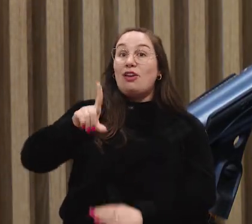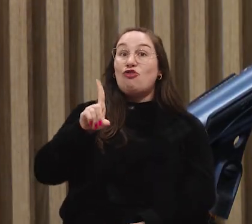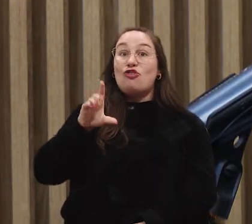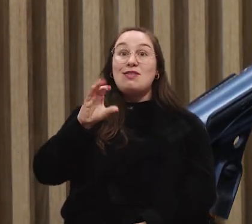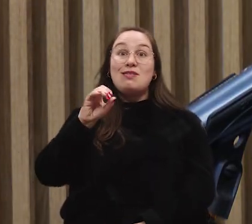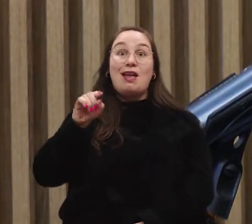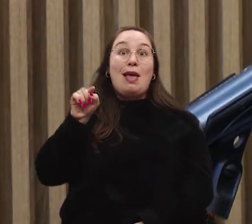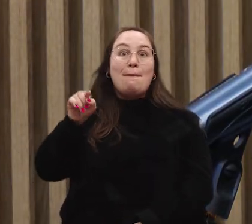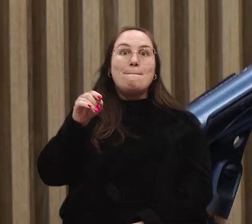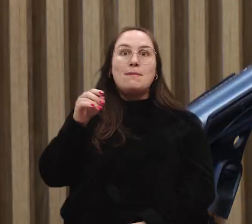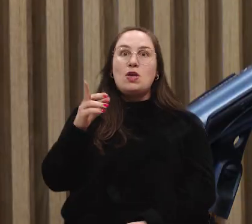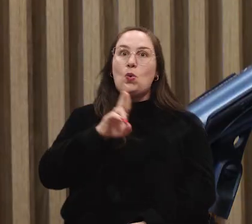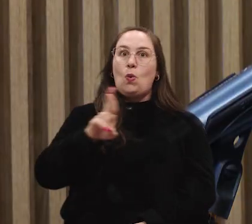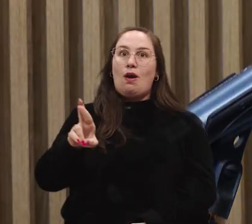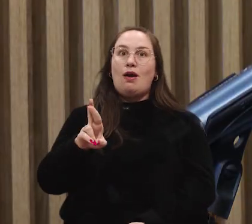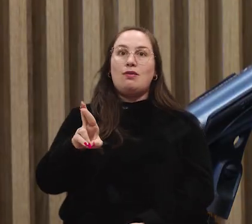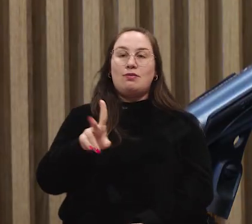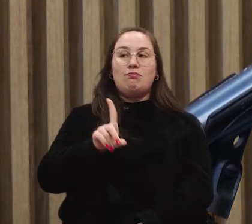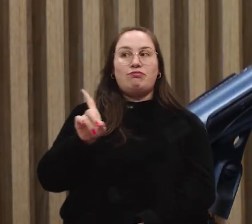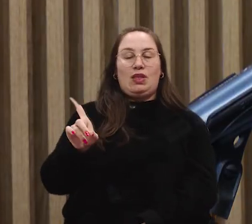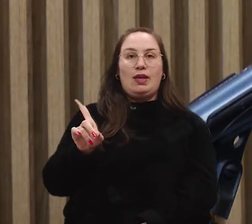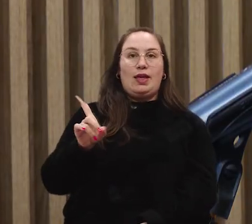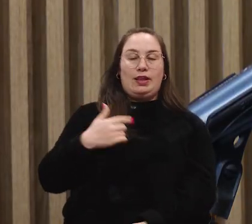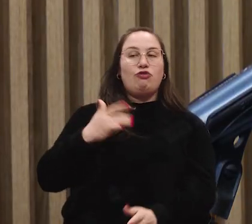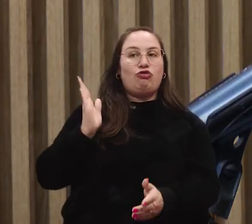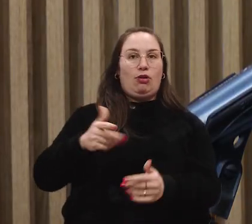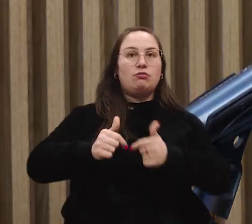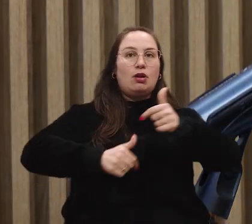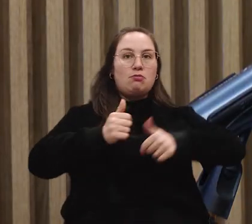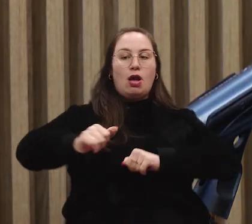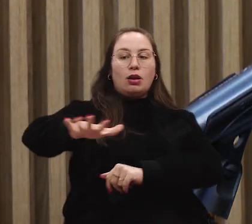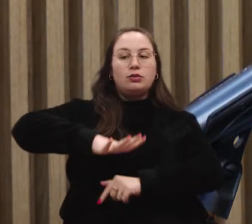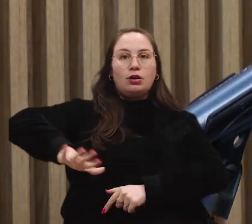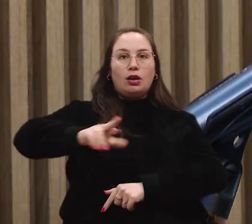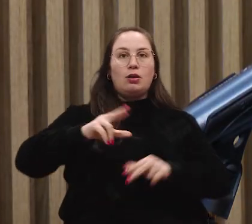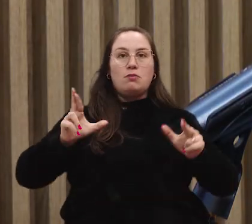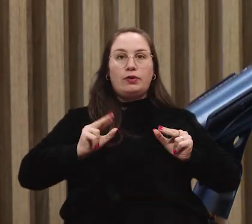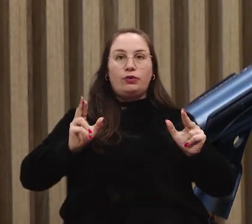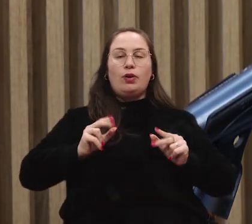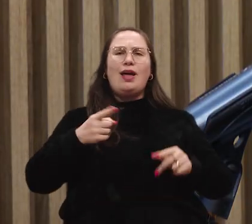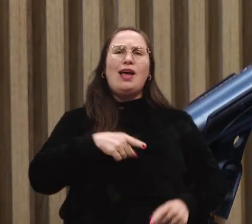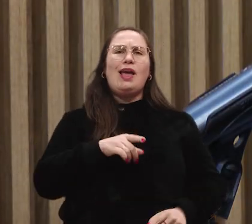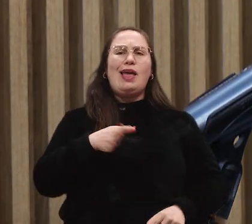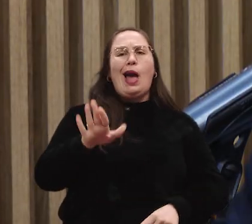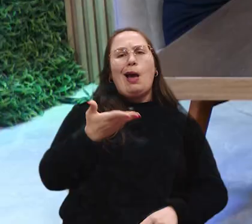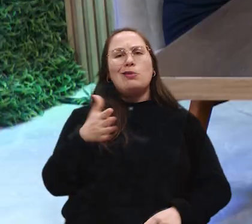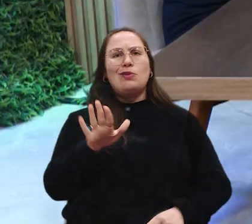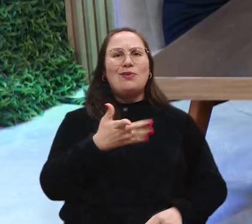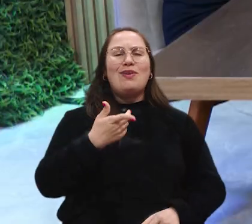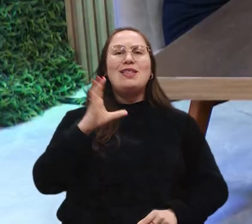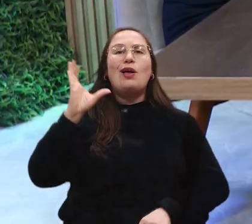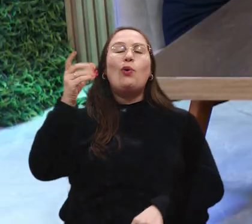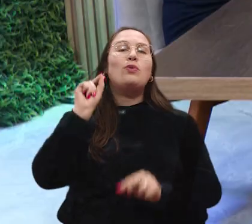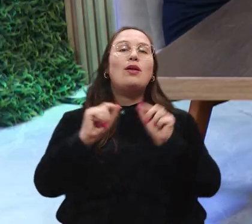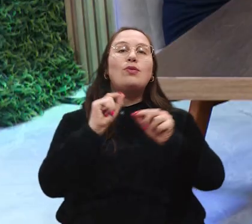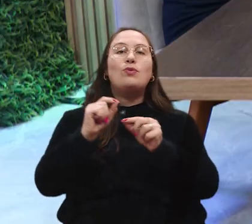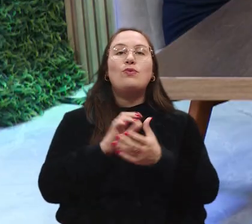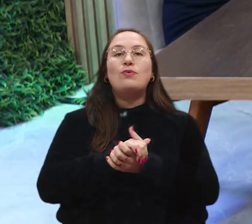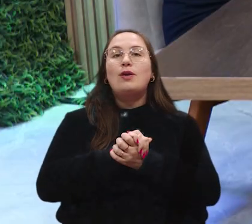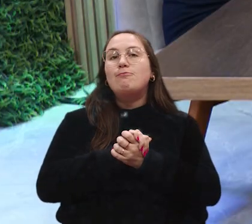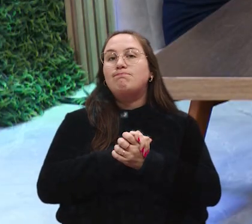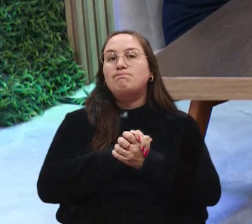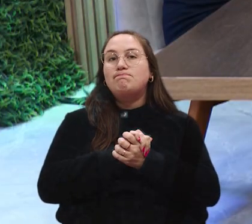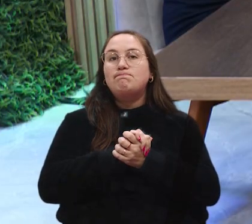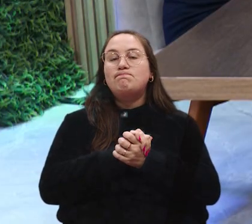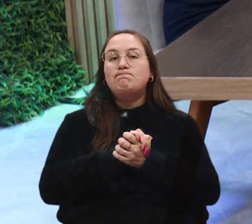de 100 mil reais, pelo que eu vi. Mas acho que o doutor Dagoberto tem trabalhado nessa área como particular. Tem muitos casos também, doutor, em que, por